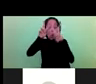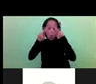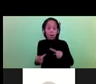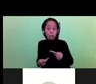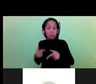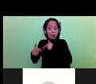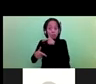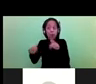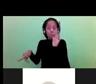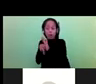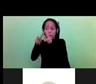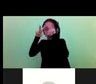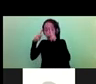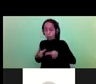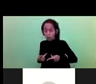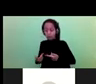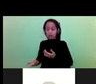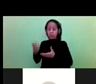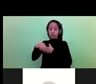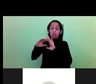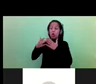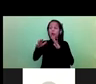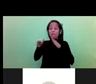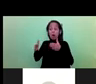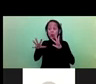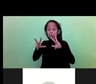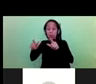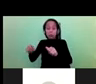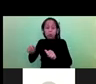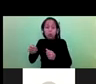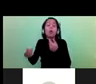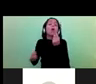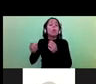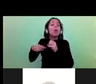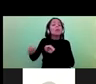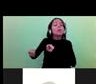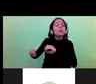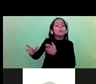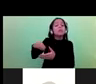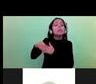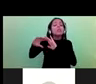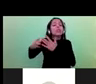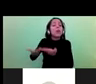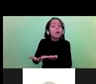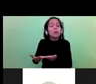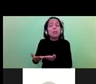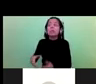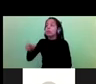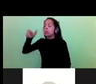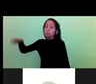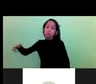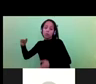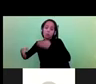E os robôs devem ser competidos como nossos